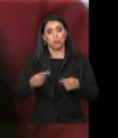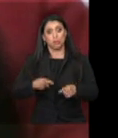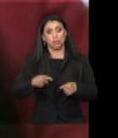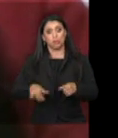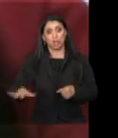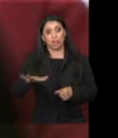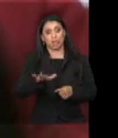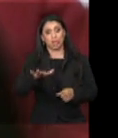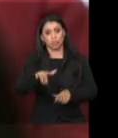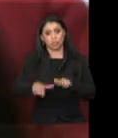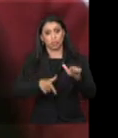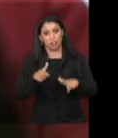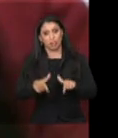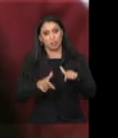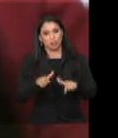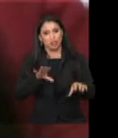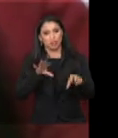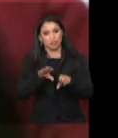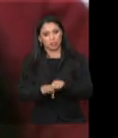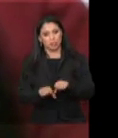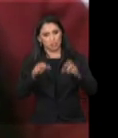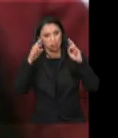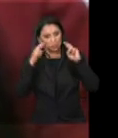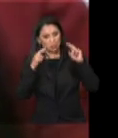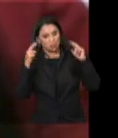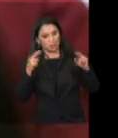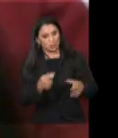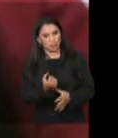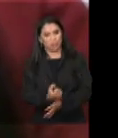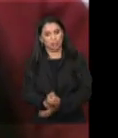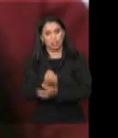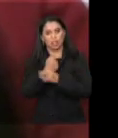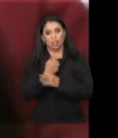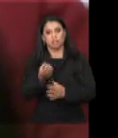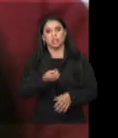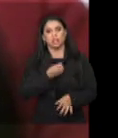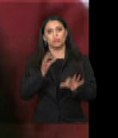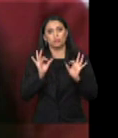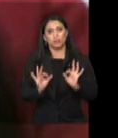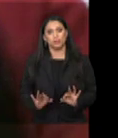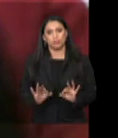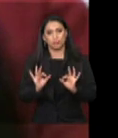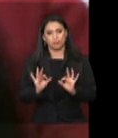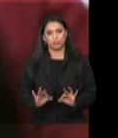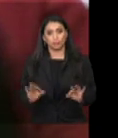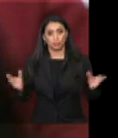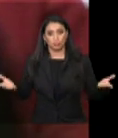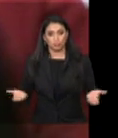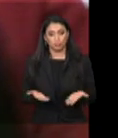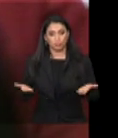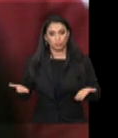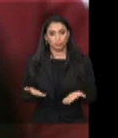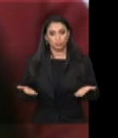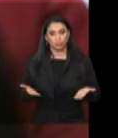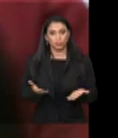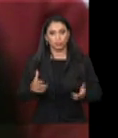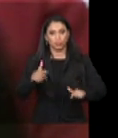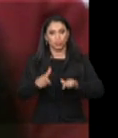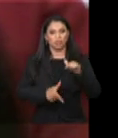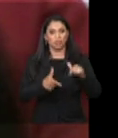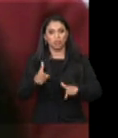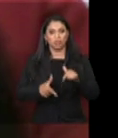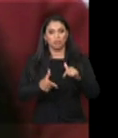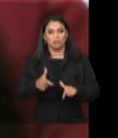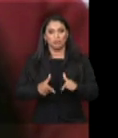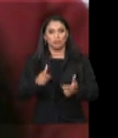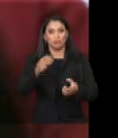do trabalho com formação respeito de habilidades garantia de uma vida digna hoje o levantamento de empregos ofertados